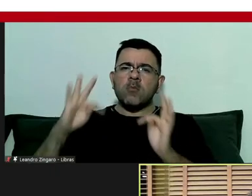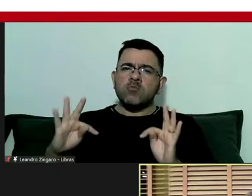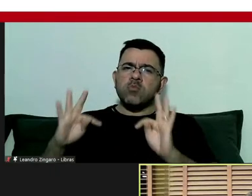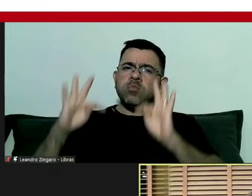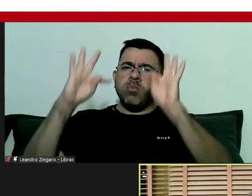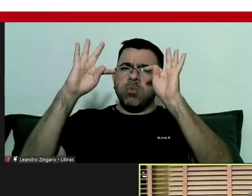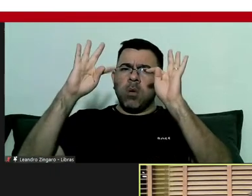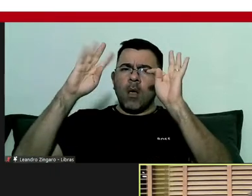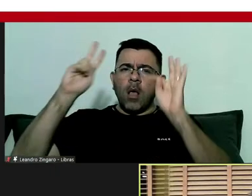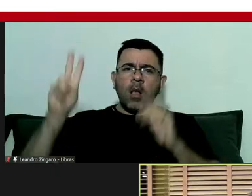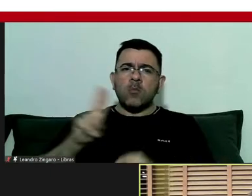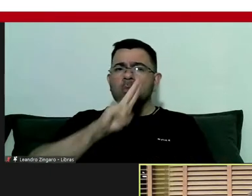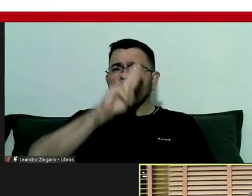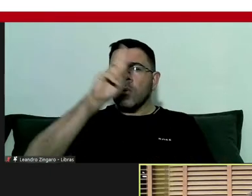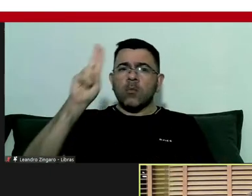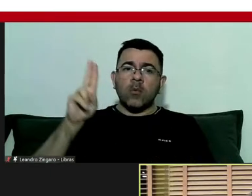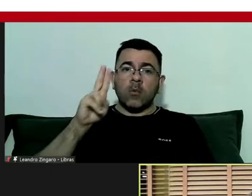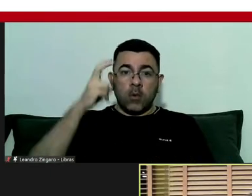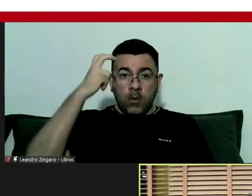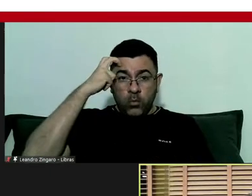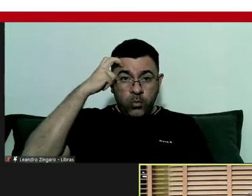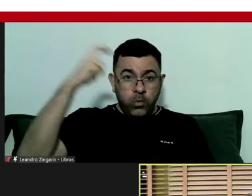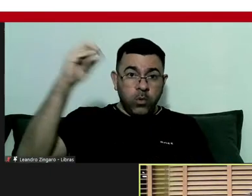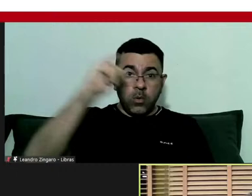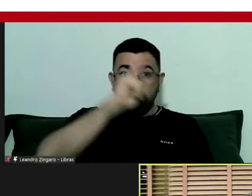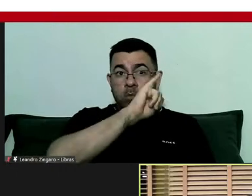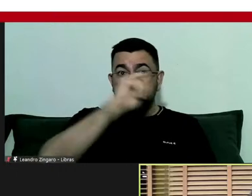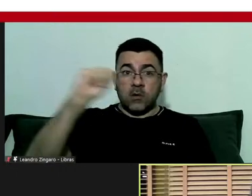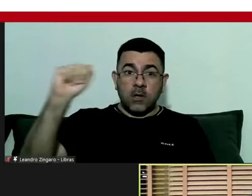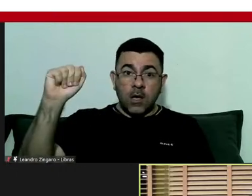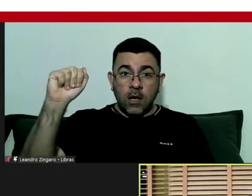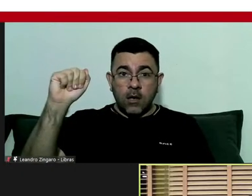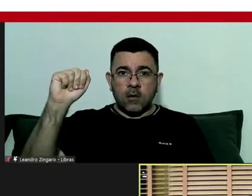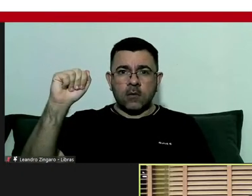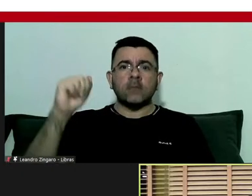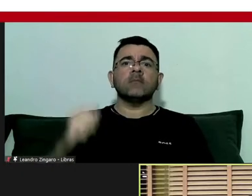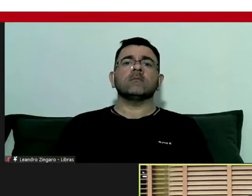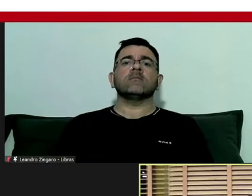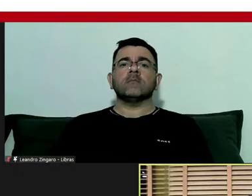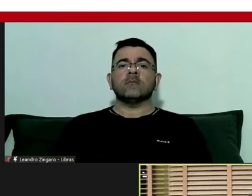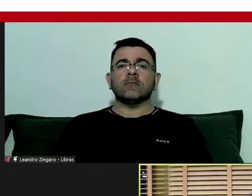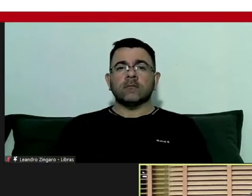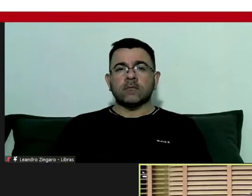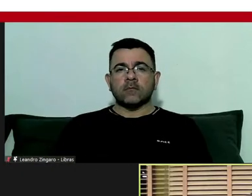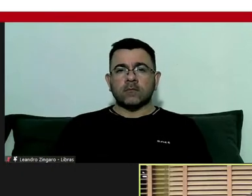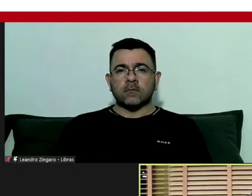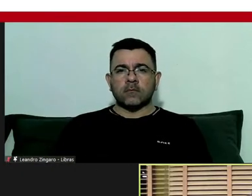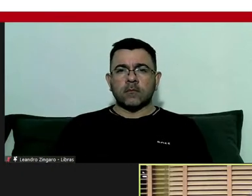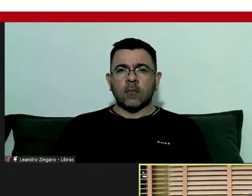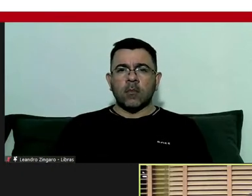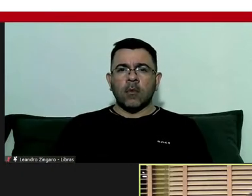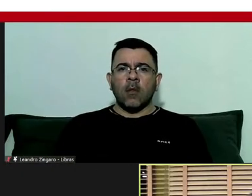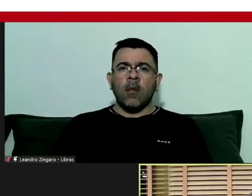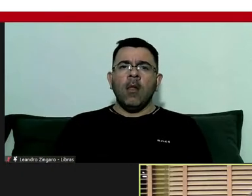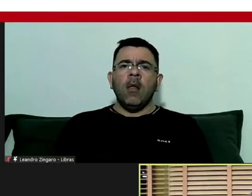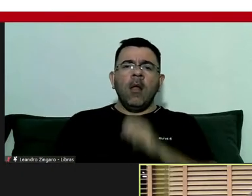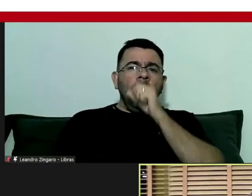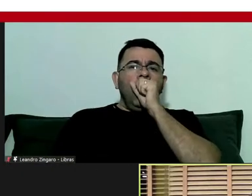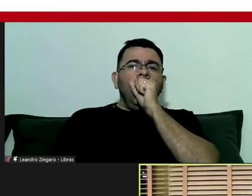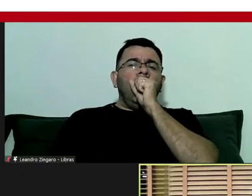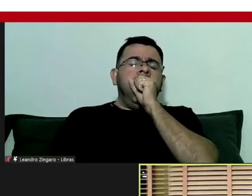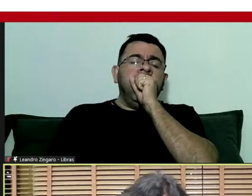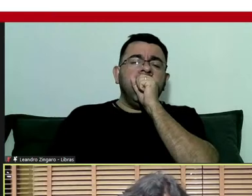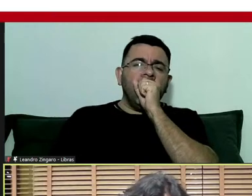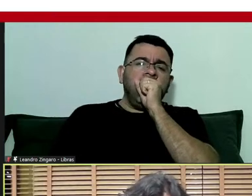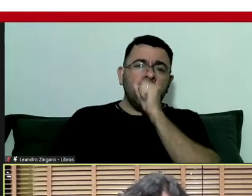a inteligência artificial generativa em todos os seus seus formatos né É bem na